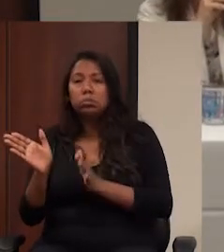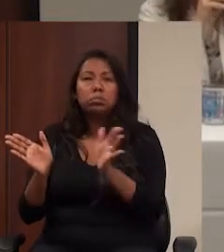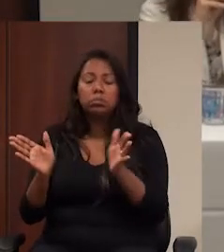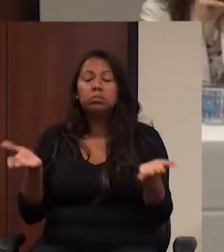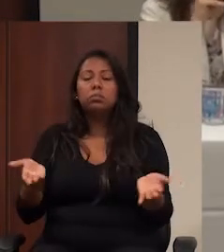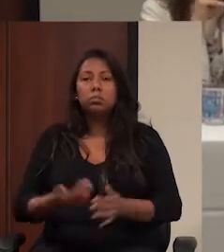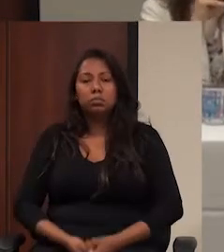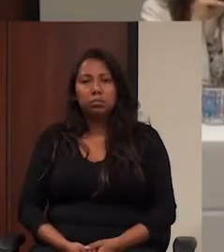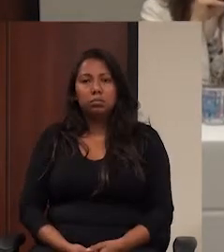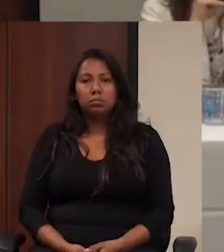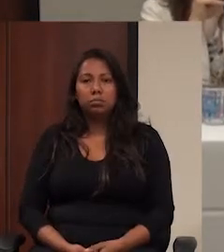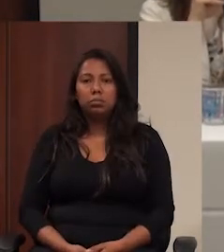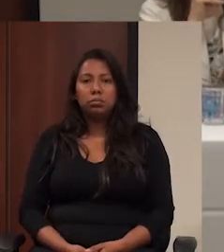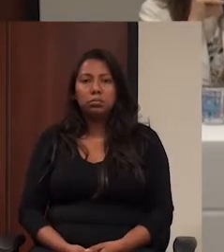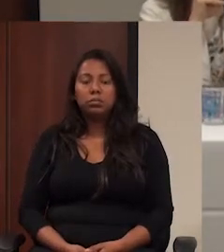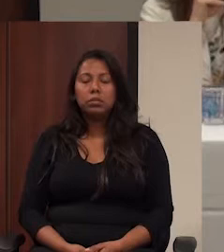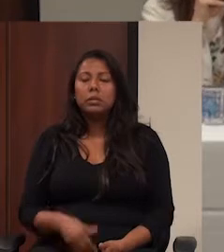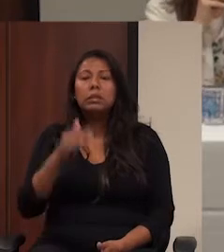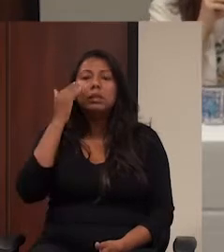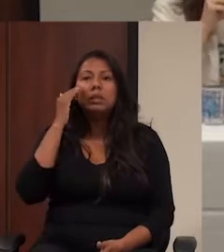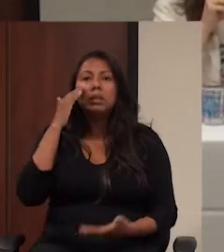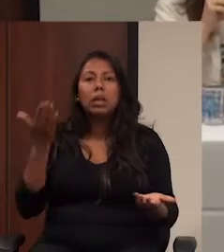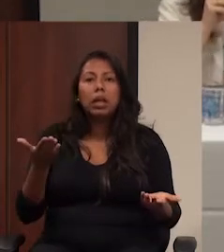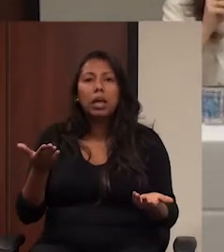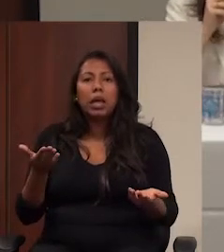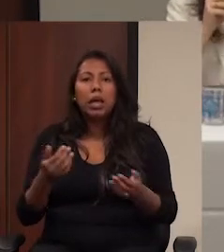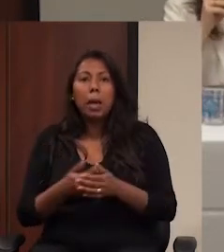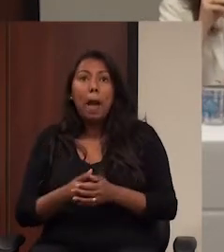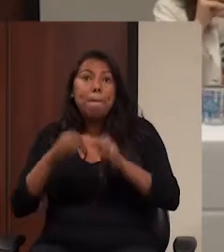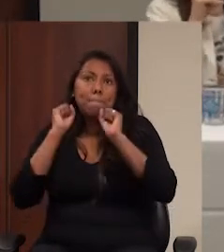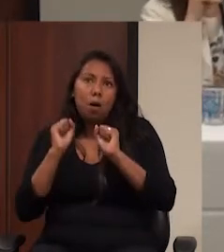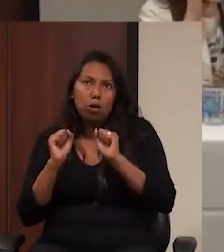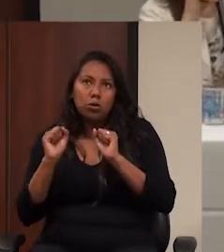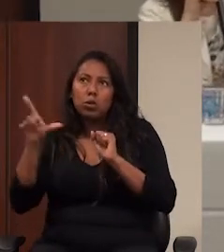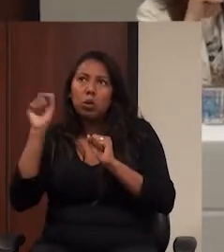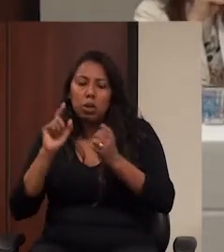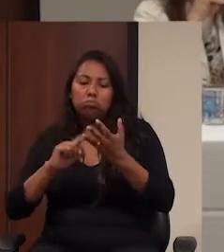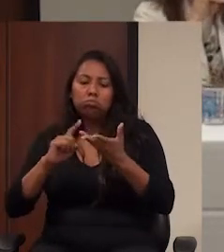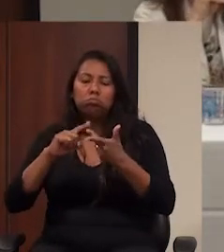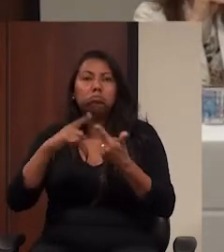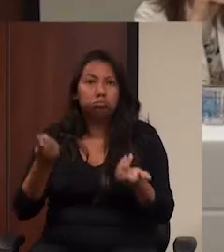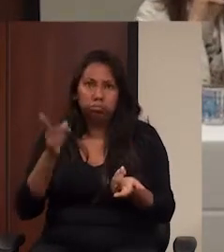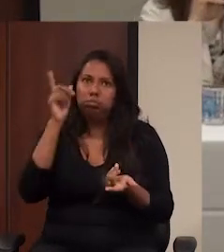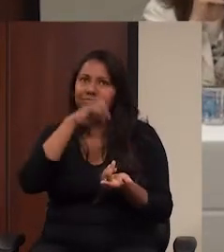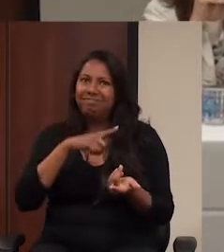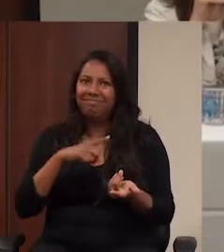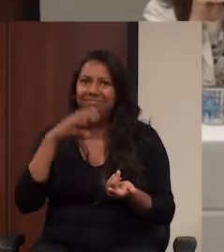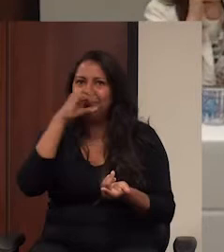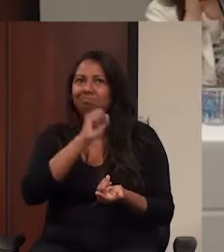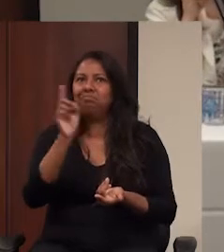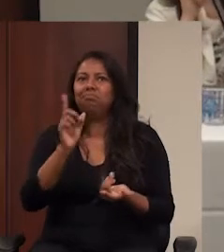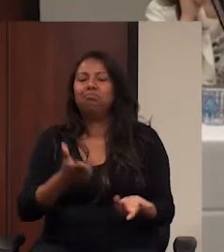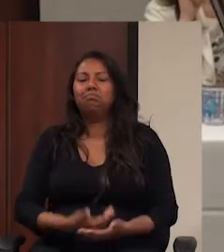outro caminho. Né? Ela tem que entender quais as possíveis decisões que ela poderia tomar. Então é complexo o processo, não é automático.